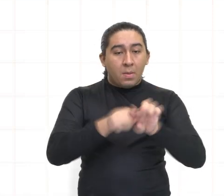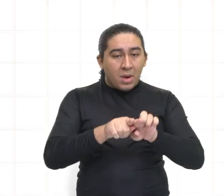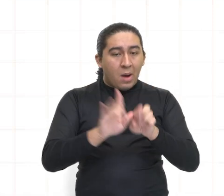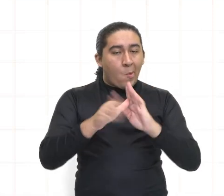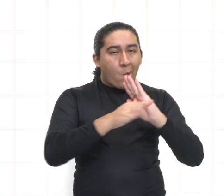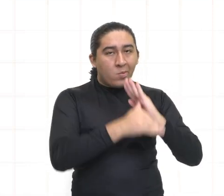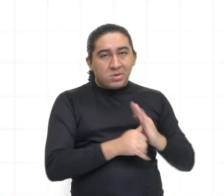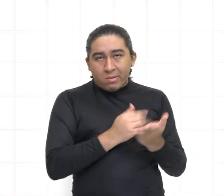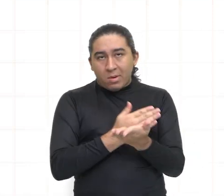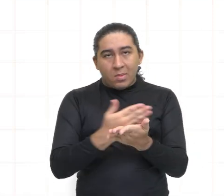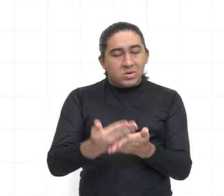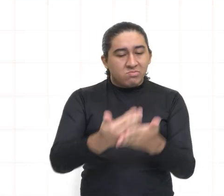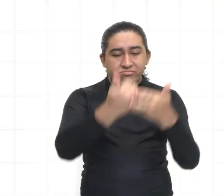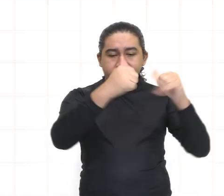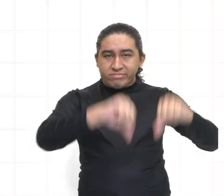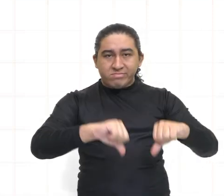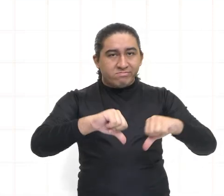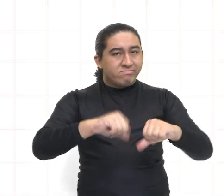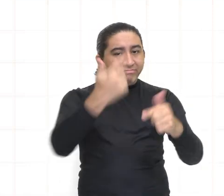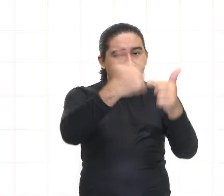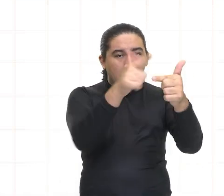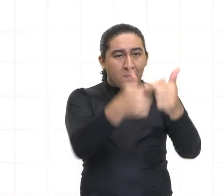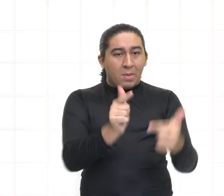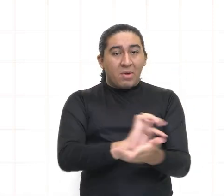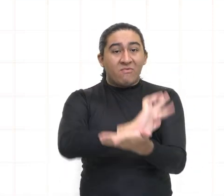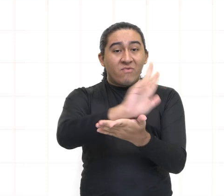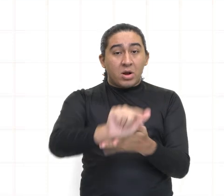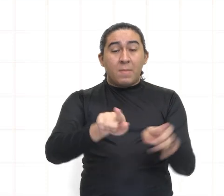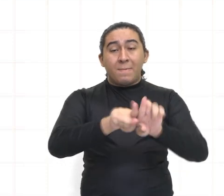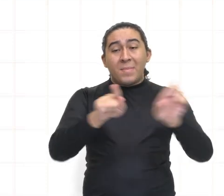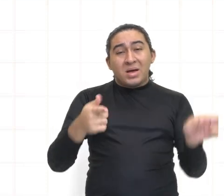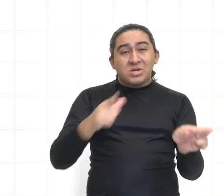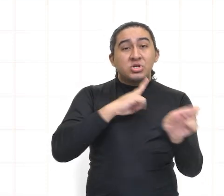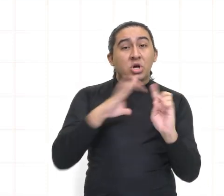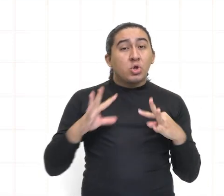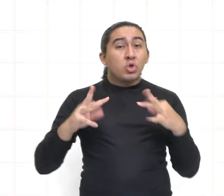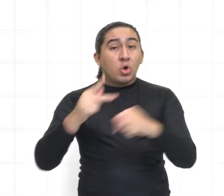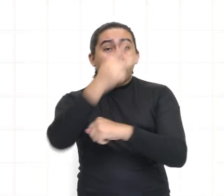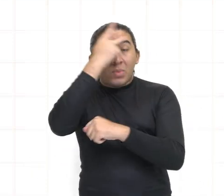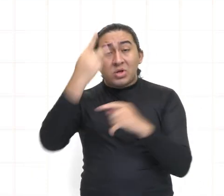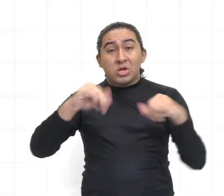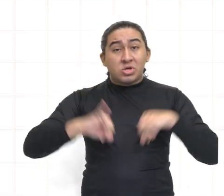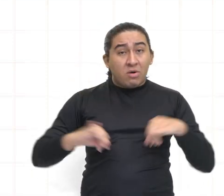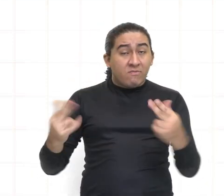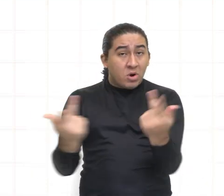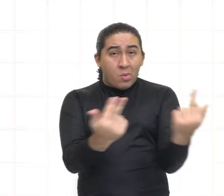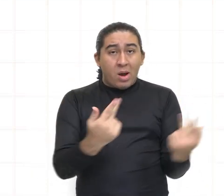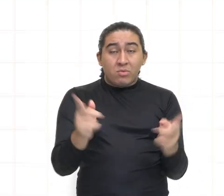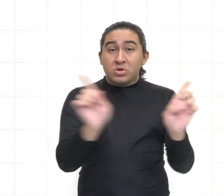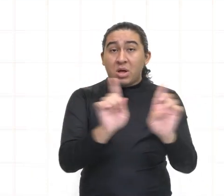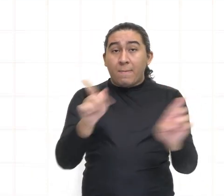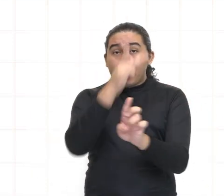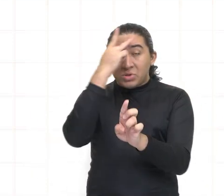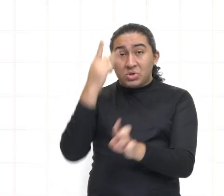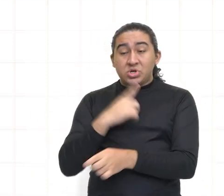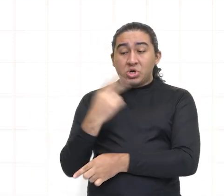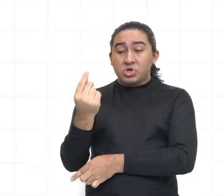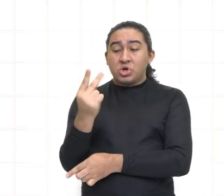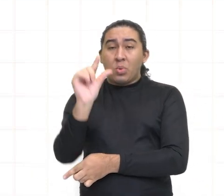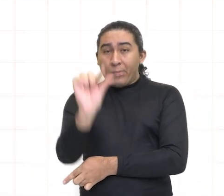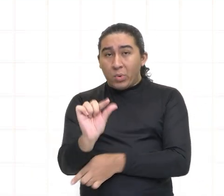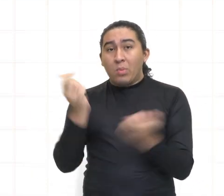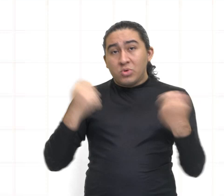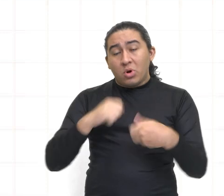soviética. Mas a crise não afetava igualmente a todos. Os poucos que tinham dinheiro podiam comprar